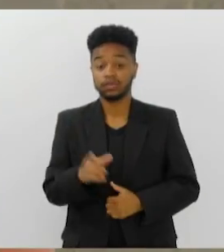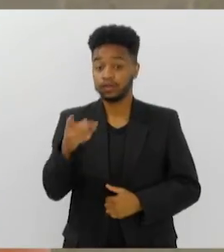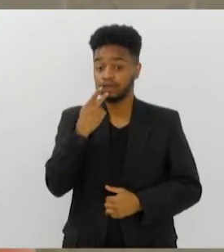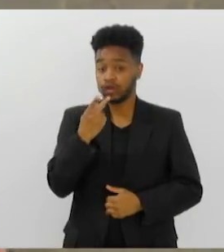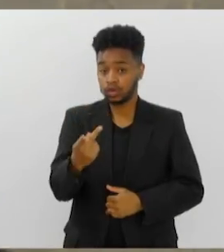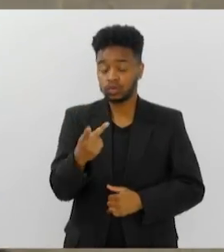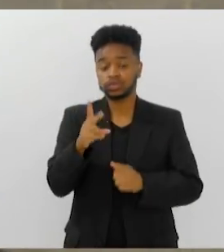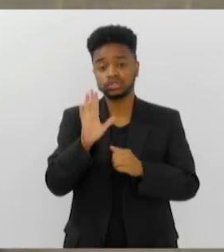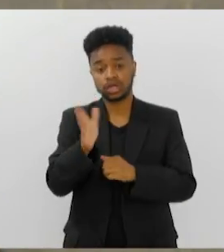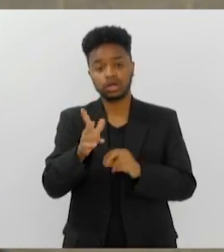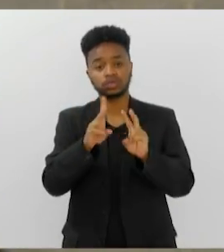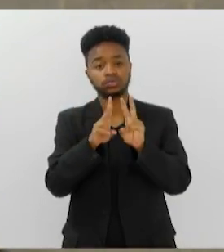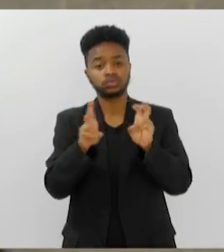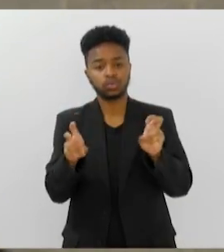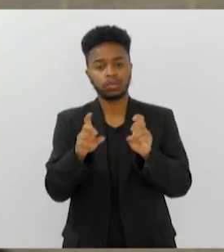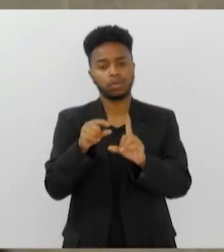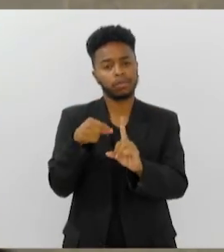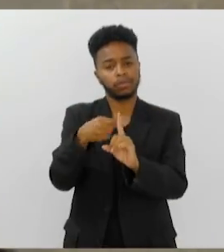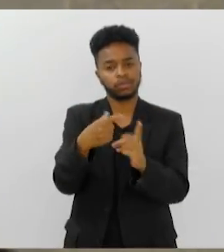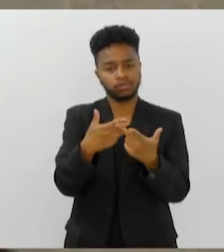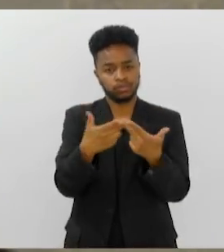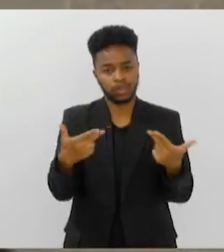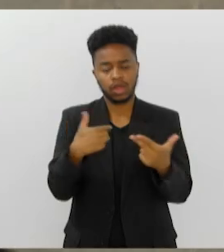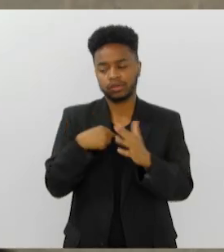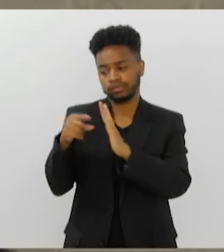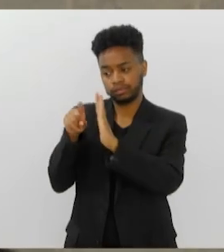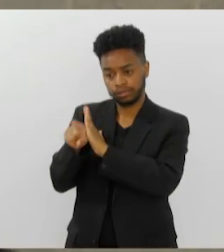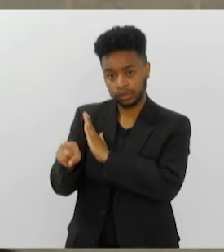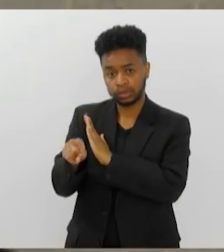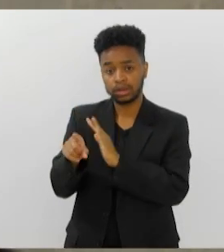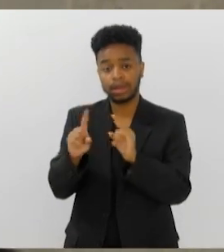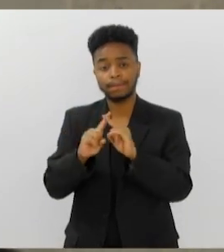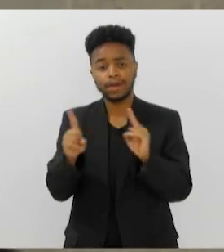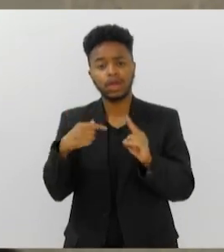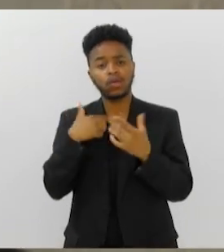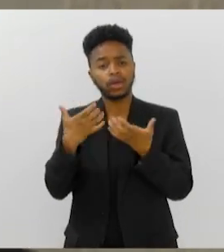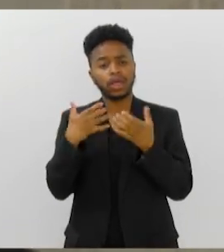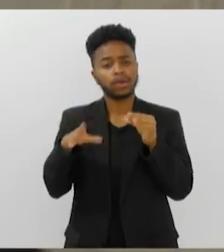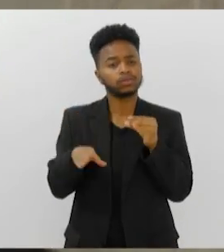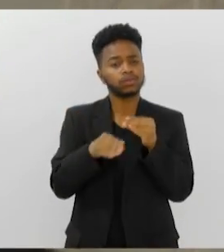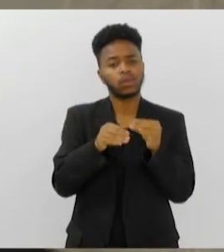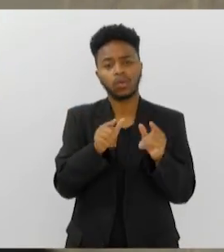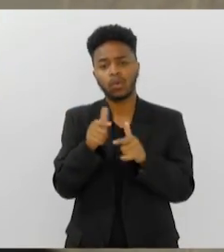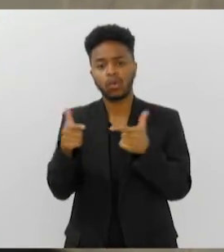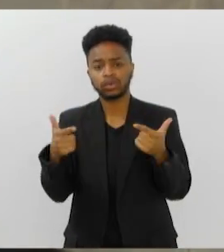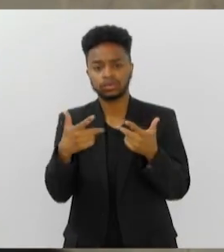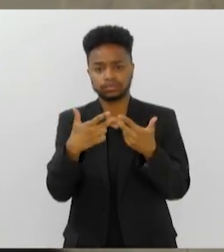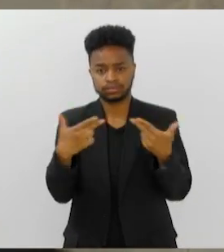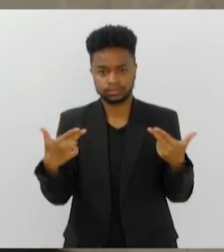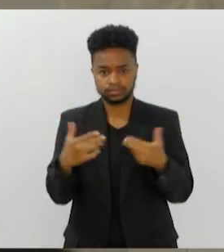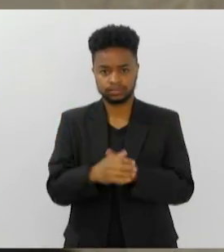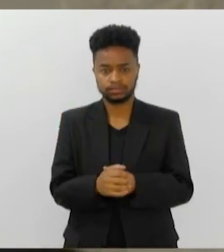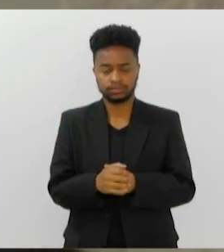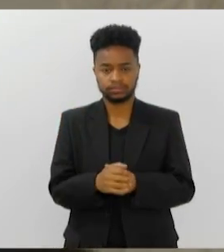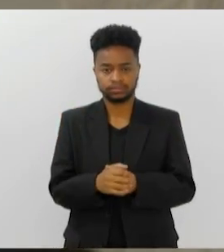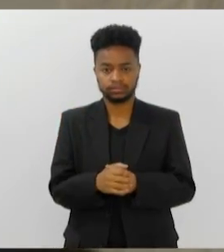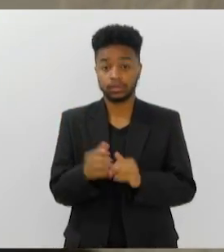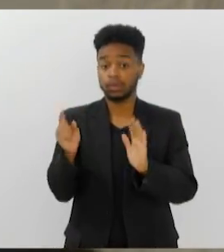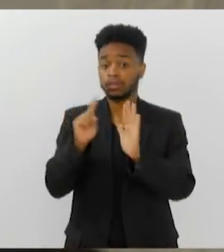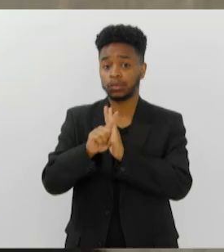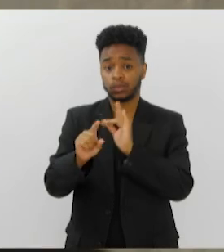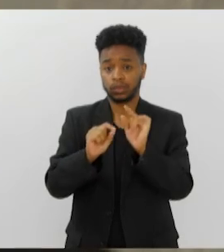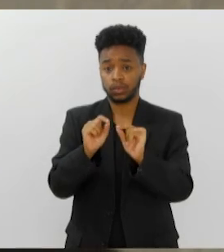dos próprios benefícios, eu ia até fazer essa pergunta para você, mas eu quero encaixar uma outra pergunta, que é a seguinte: qual é ou